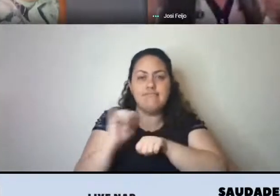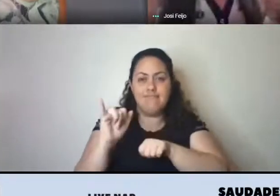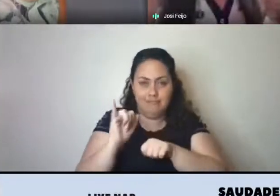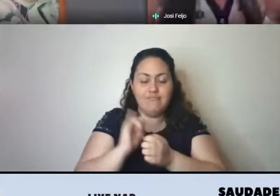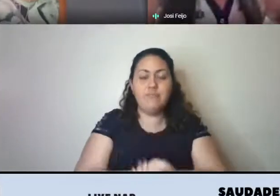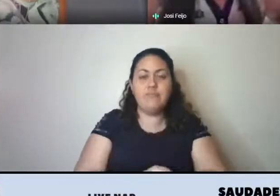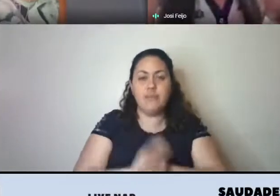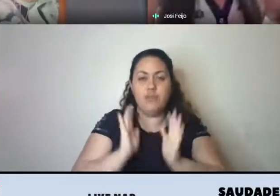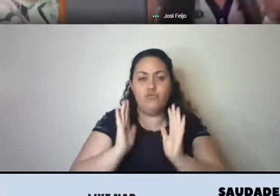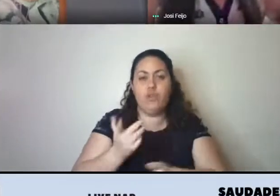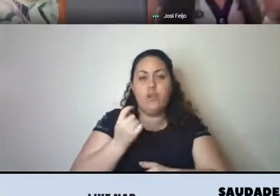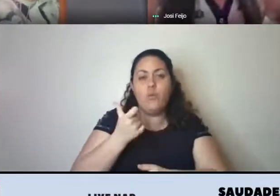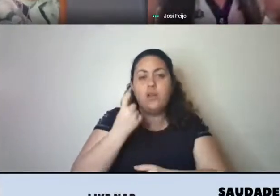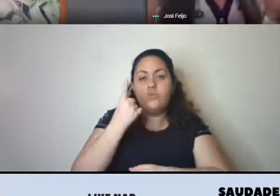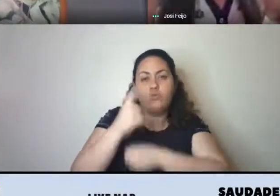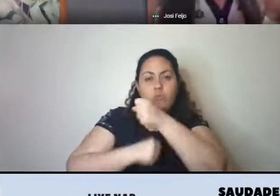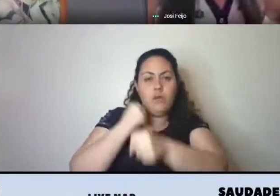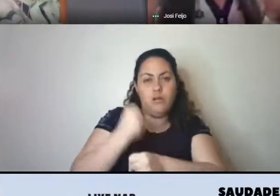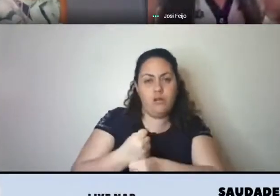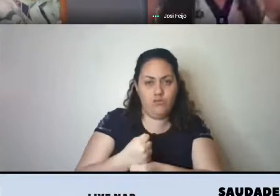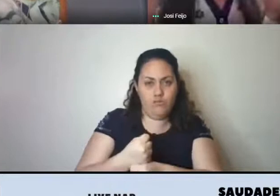né, tá nisso.